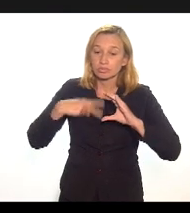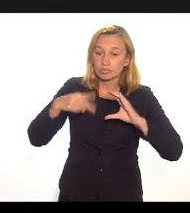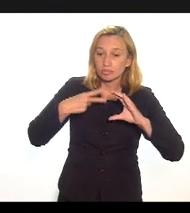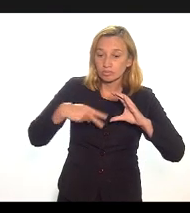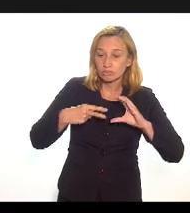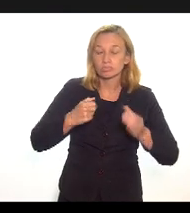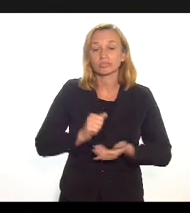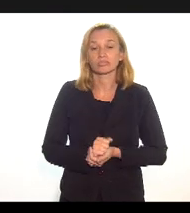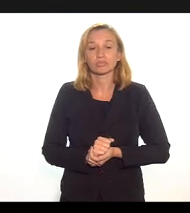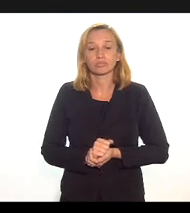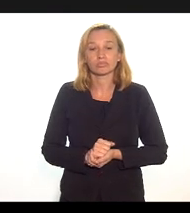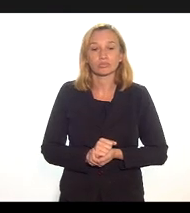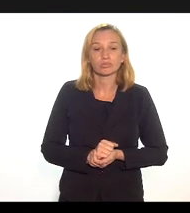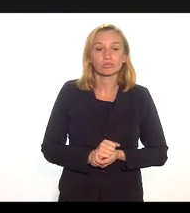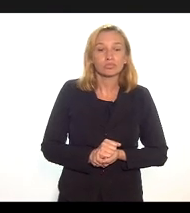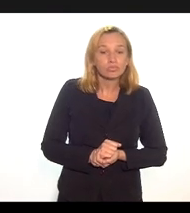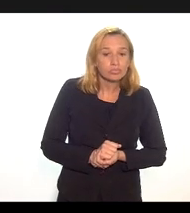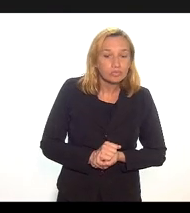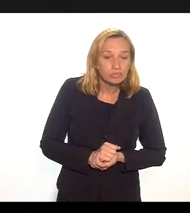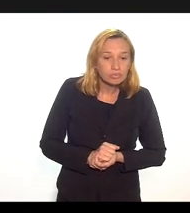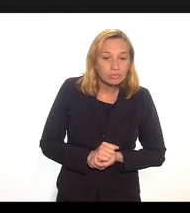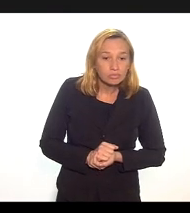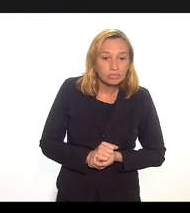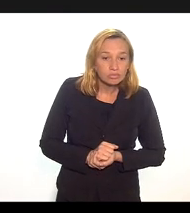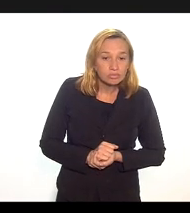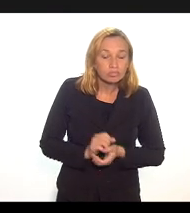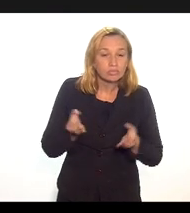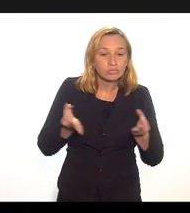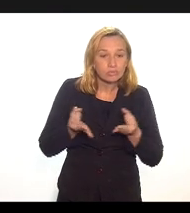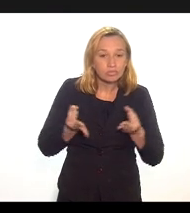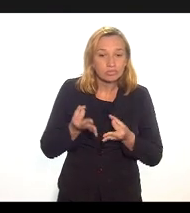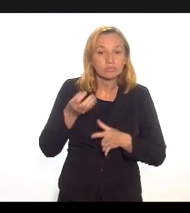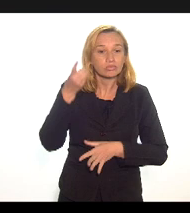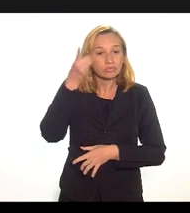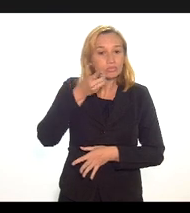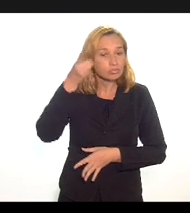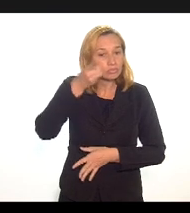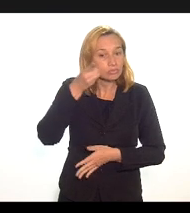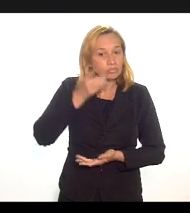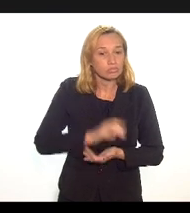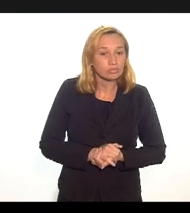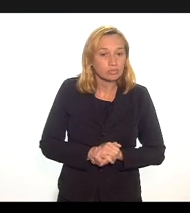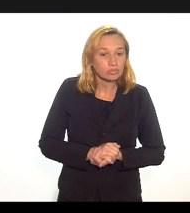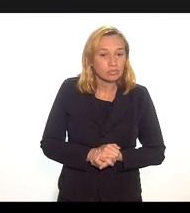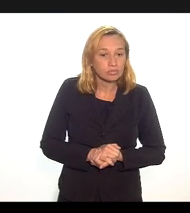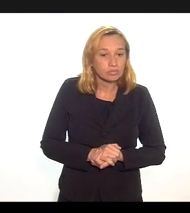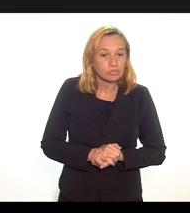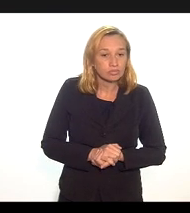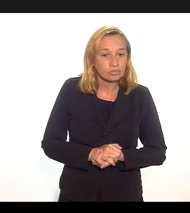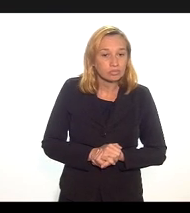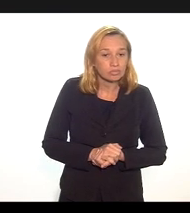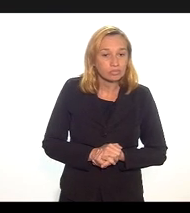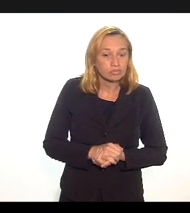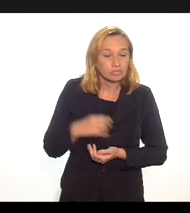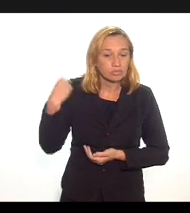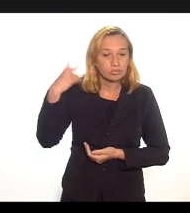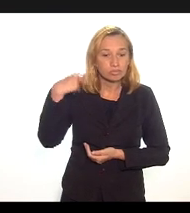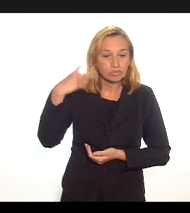Vereadores. Vereador Paulo Pinheiro. Perfeito, deputado. Vereador Paulo Pinheiro.